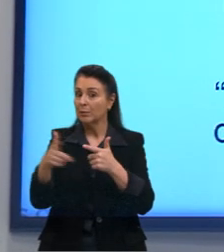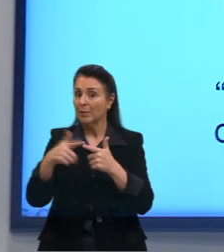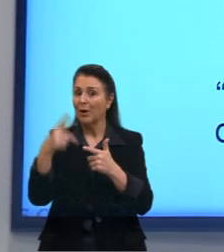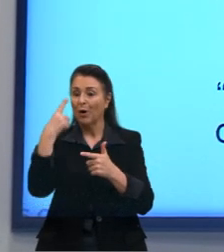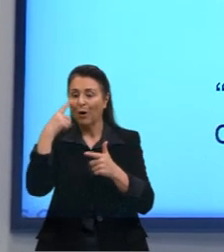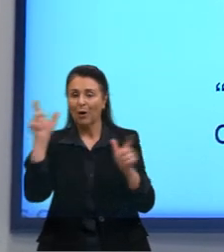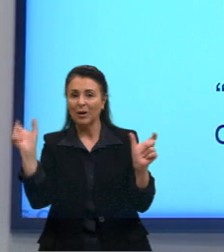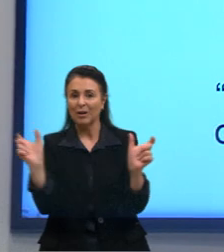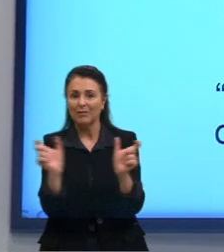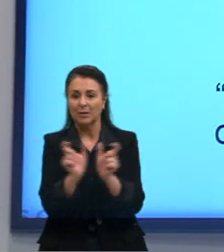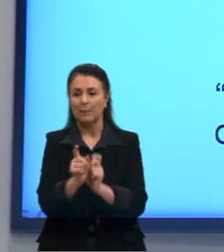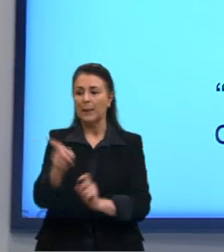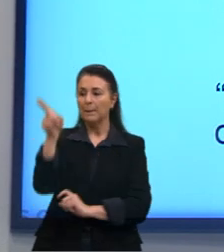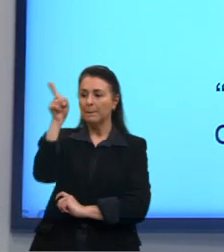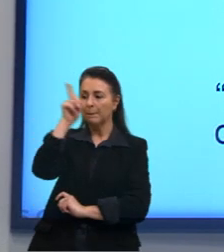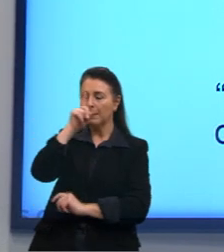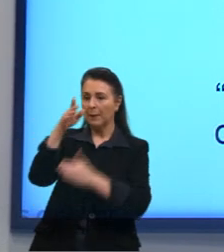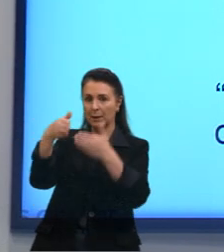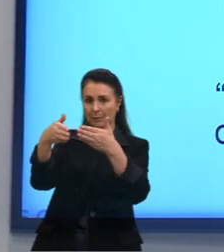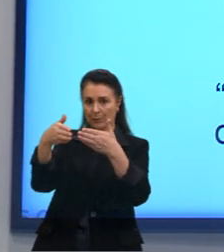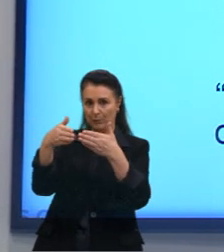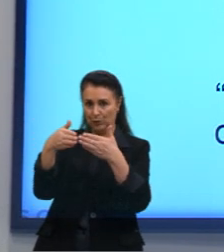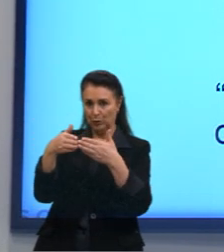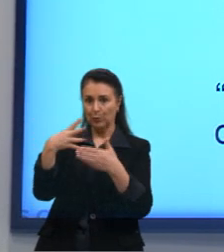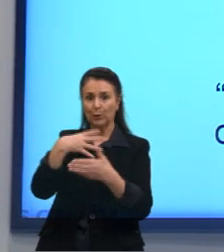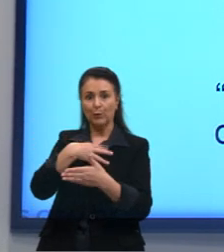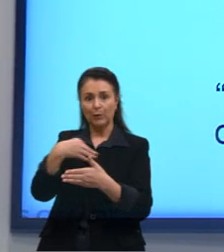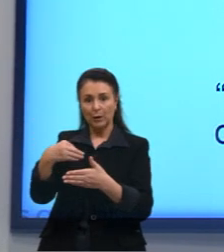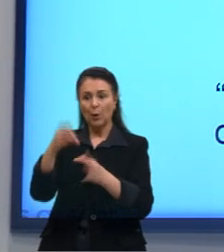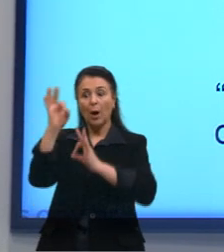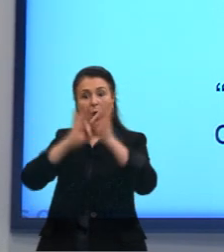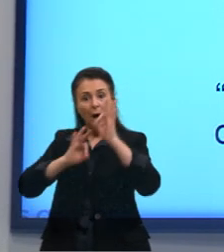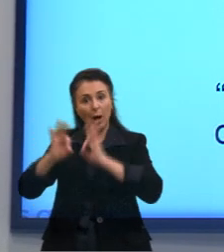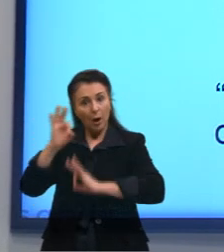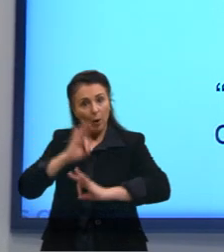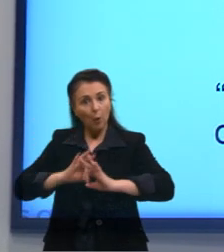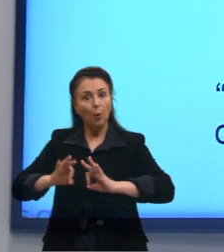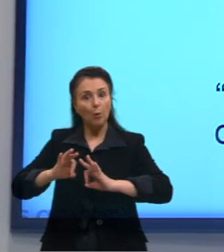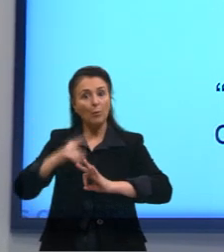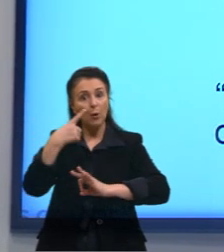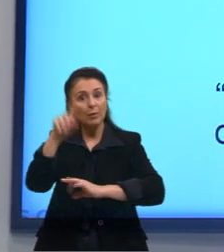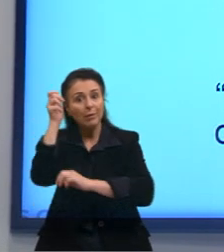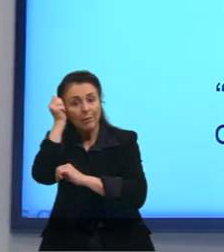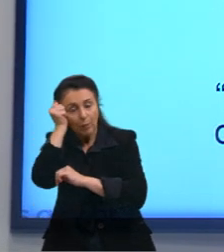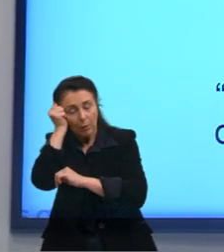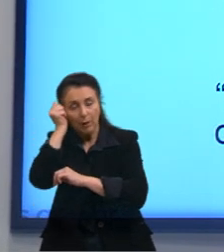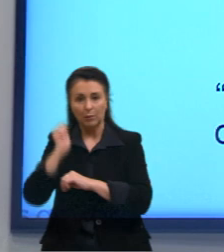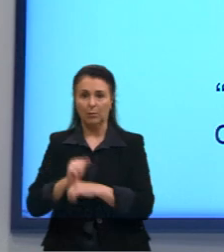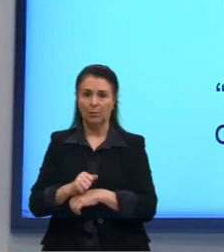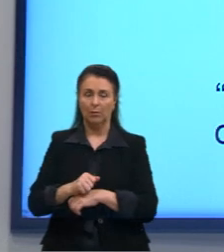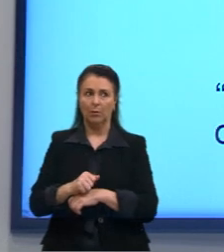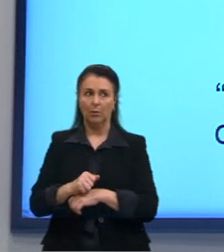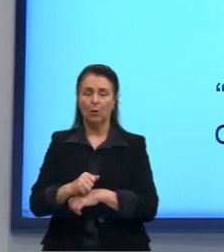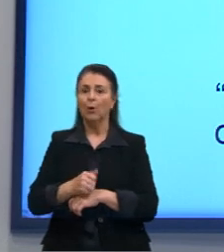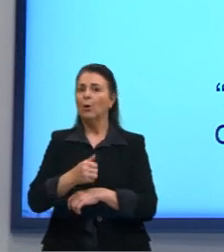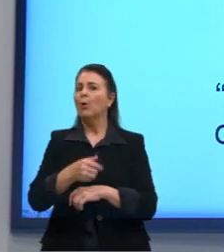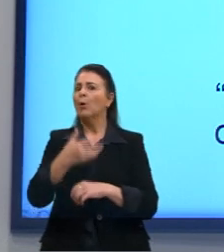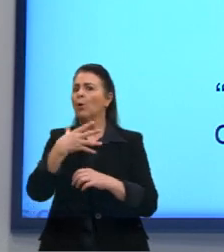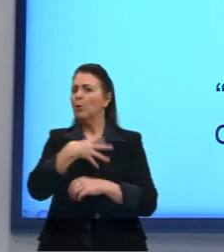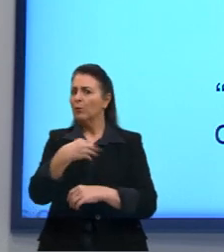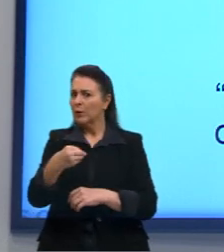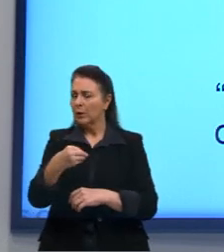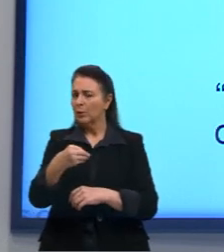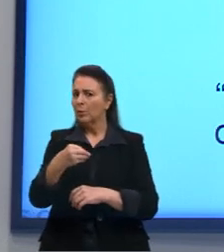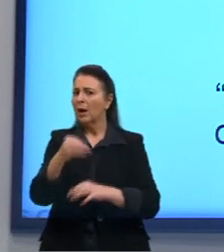A mãe pediu para que o filho arrumasse seu quarto o filho eu tenho que arrumar o quarto dele ou quase